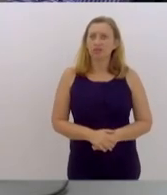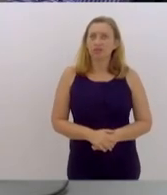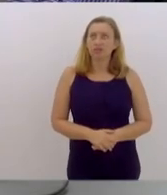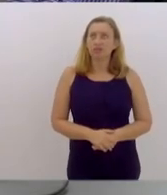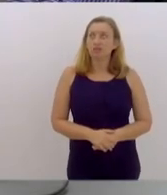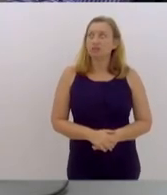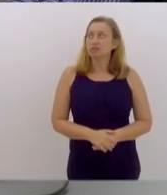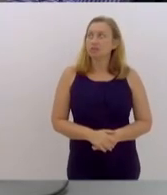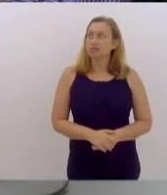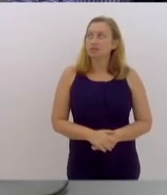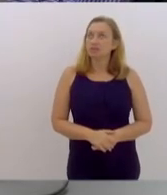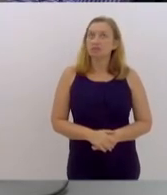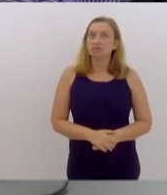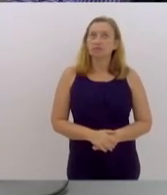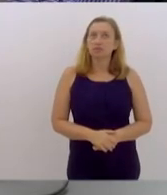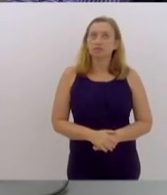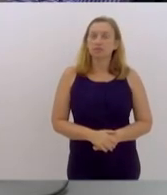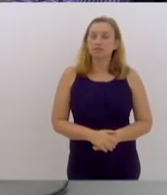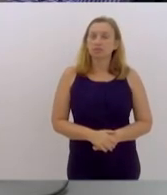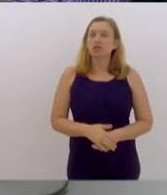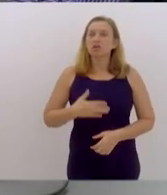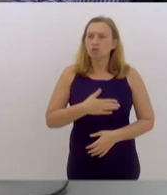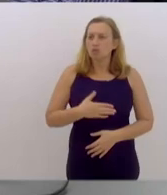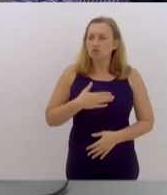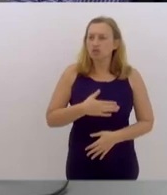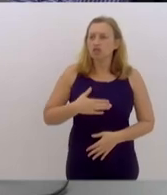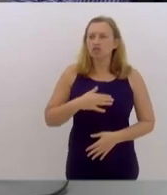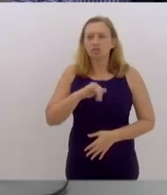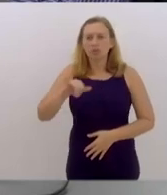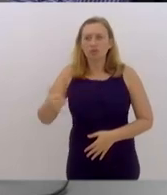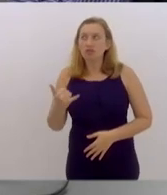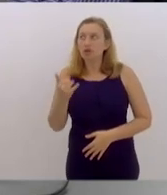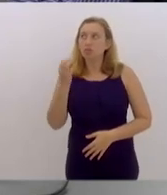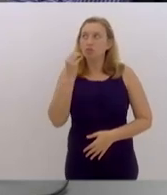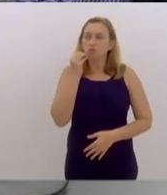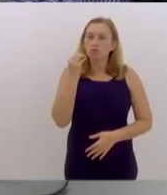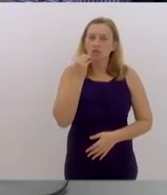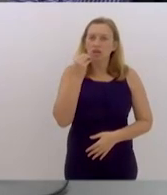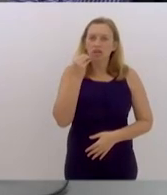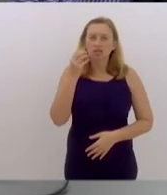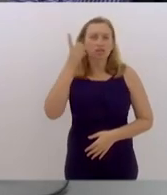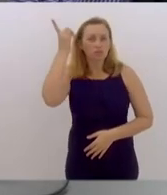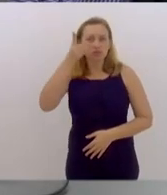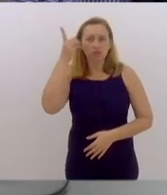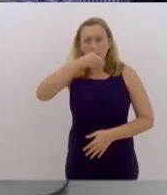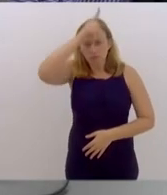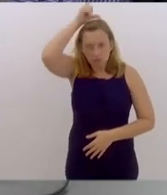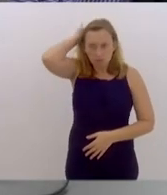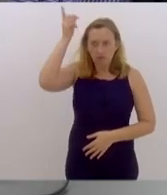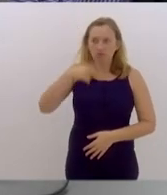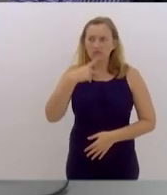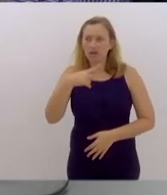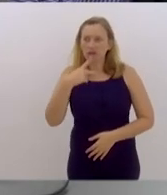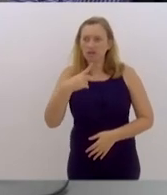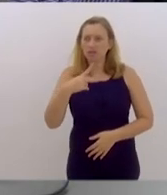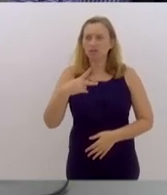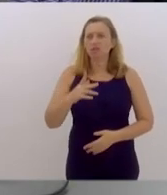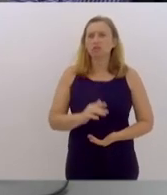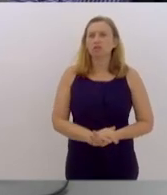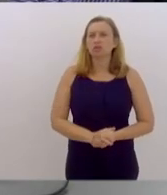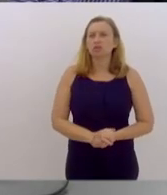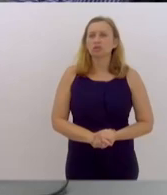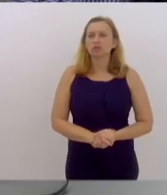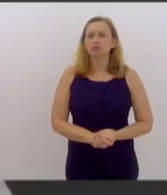o infocar e até gostaria de aproveitar oportunidades Paulo colocar em uma, dizendo que os imóveis